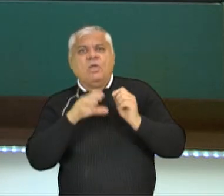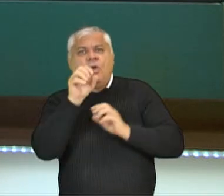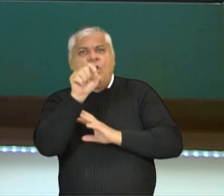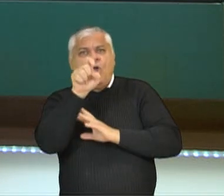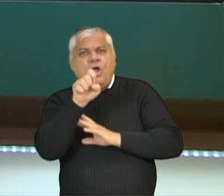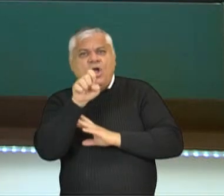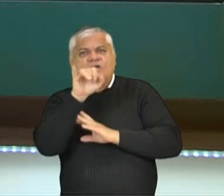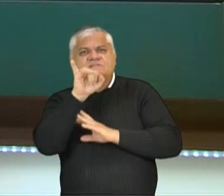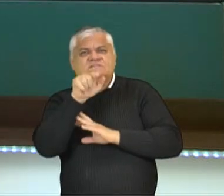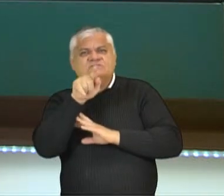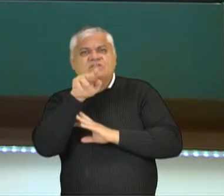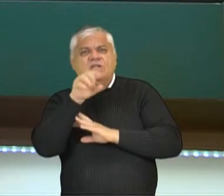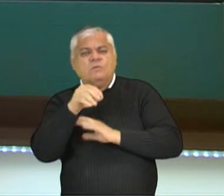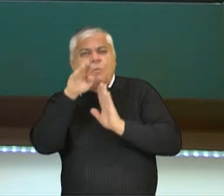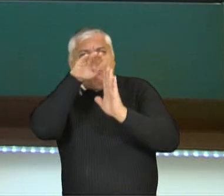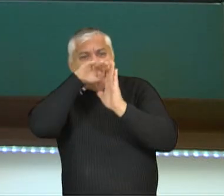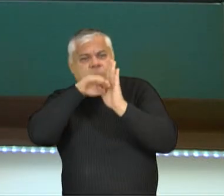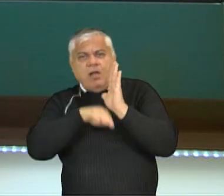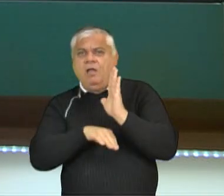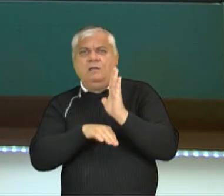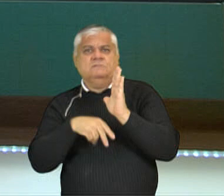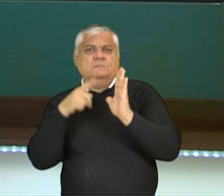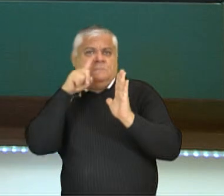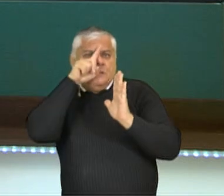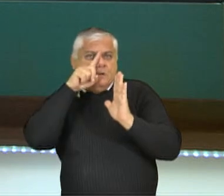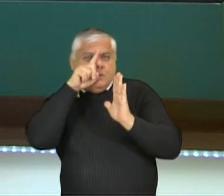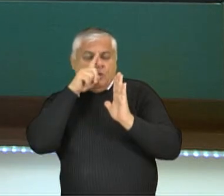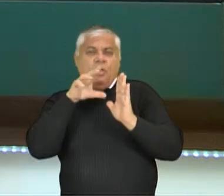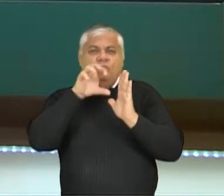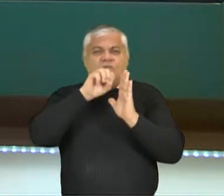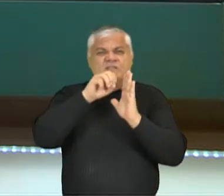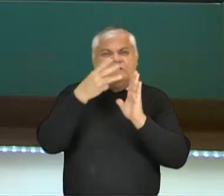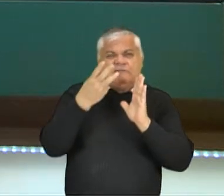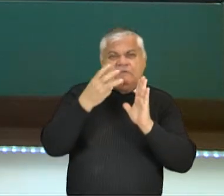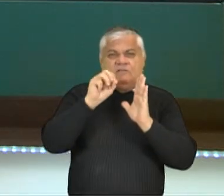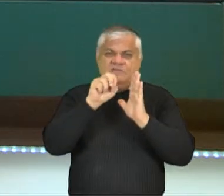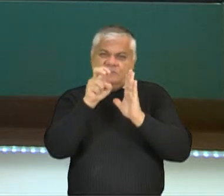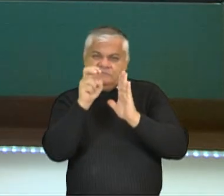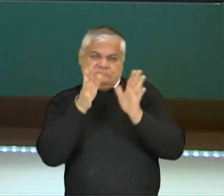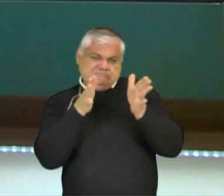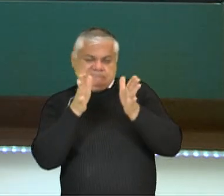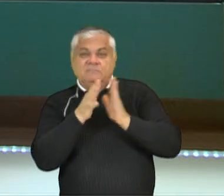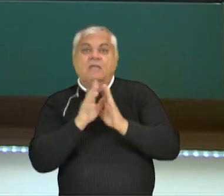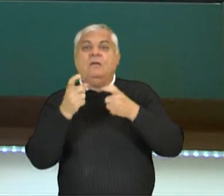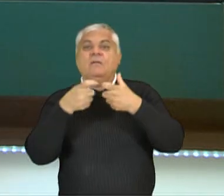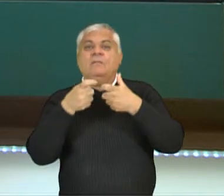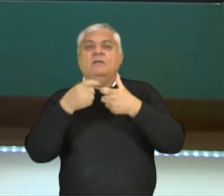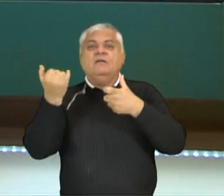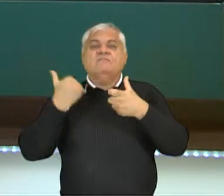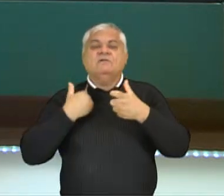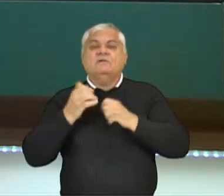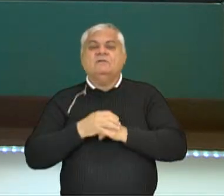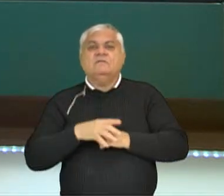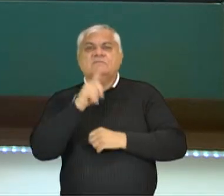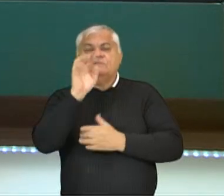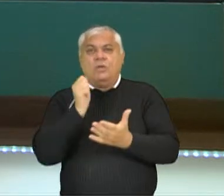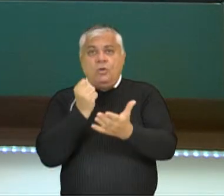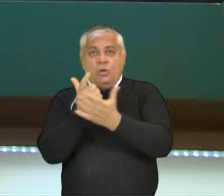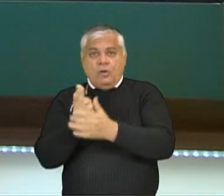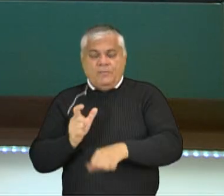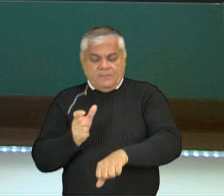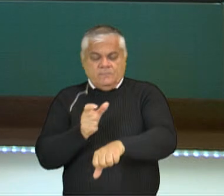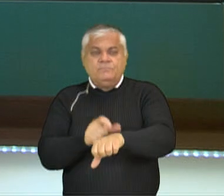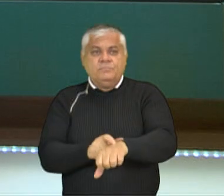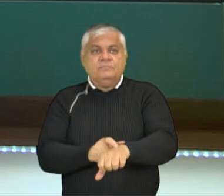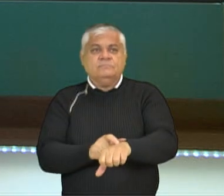baixa que o normal, né? Tem pessoas que acham que é menos de 93, enfim, o médico vai te dizer. E aí você compra o aparelho que coloca no